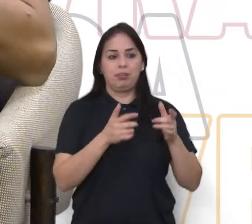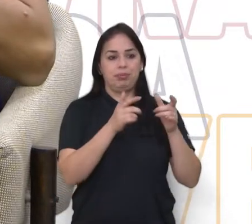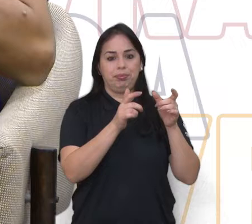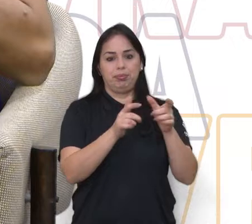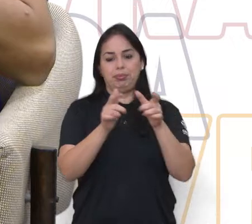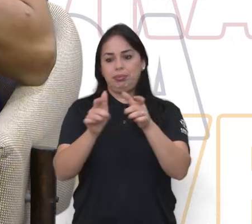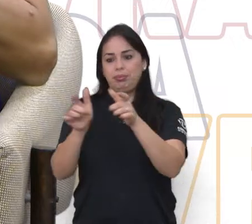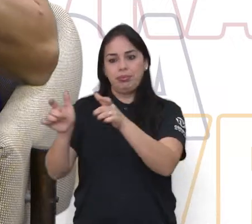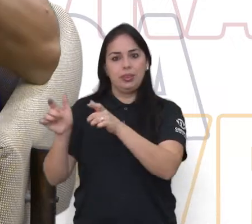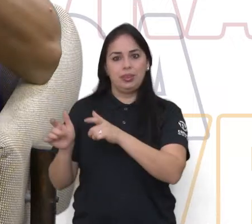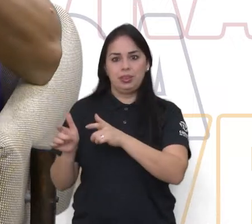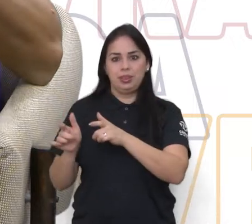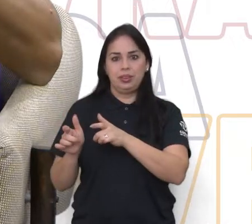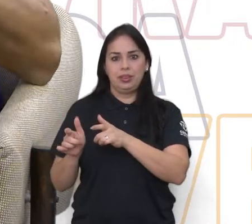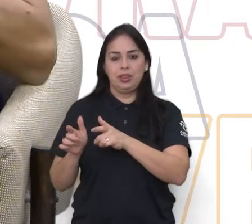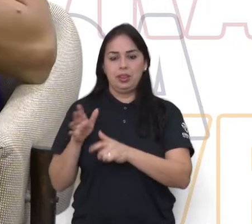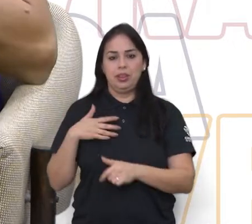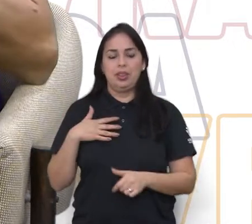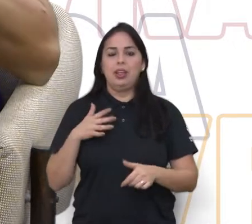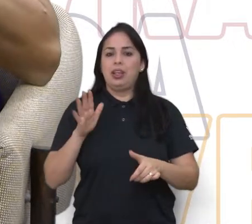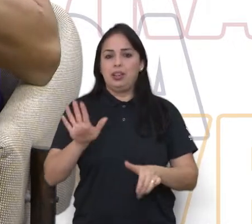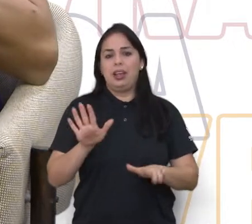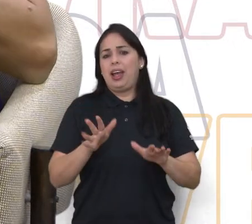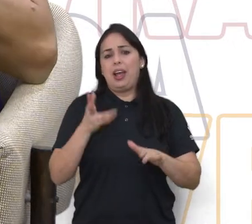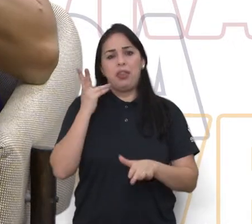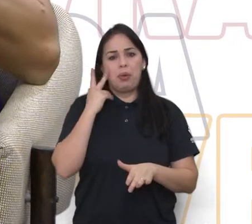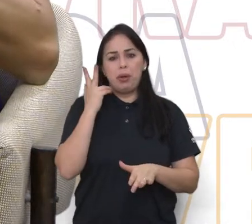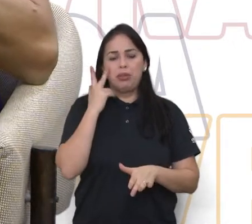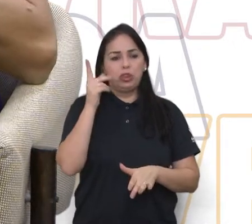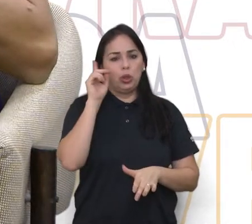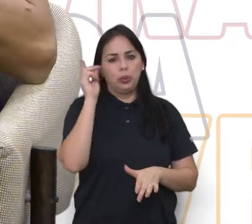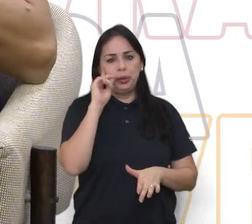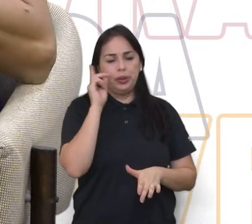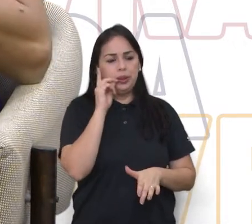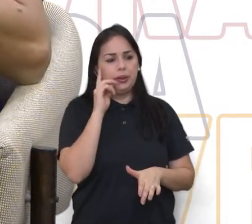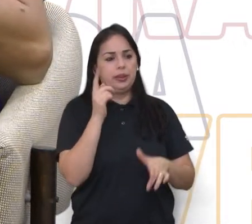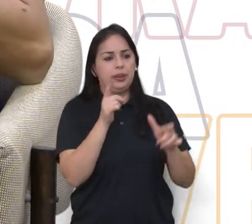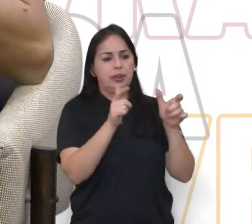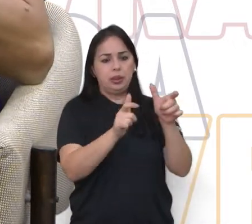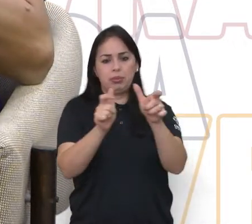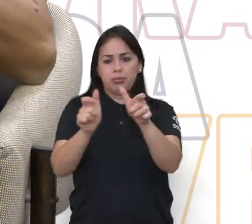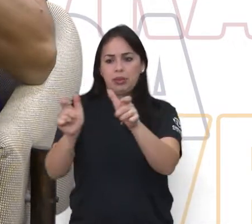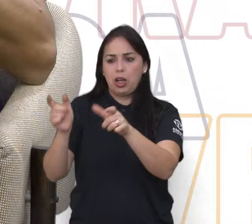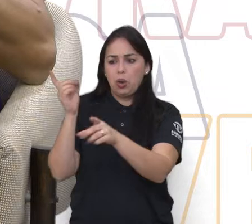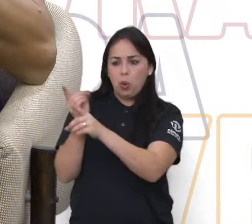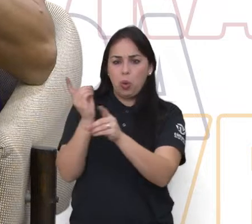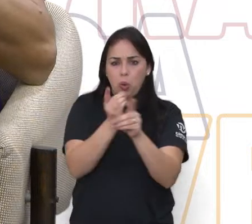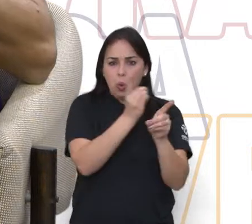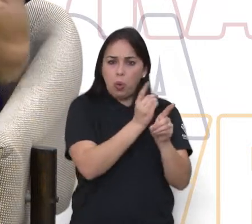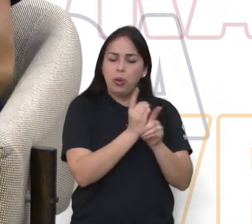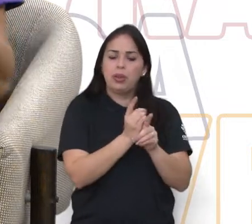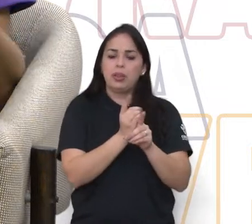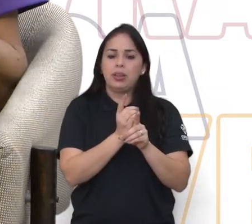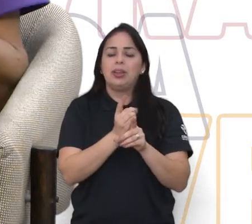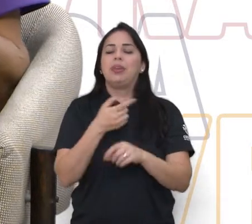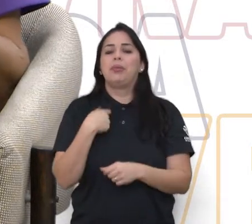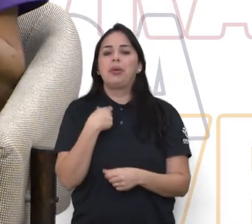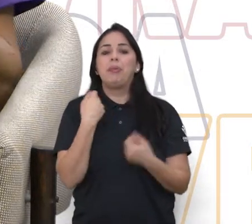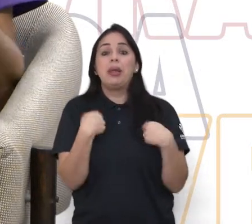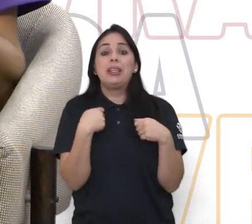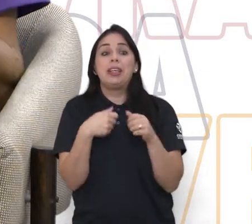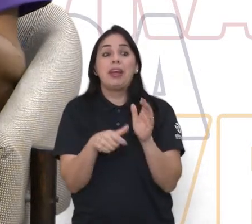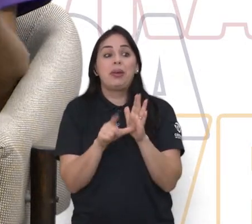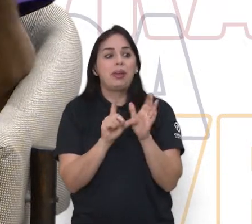né? Os materiais estão presentes no nosso dia a dia, em todos os lugares, e a gente tem que estar observando